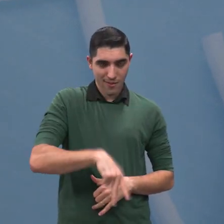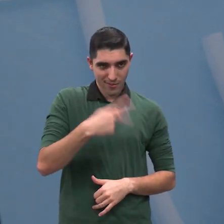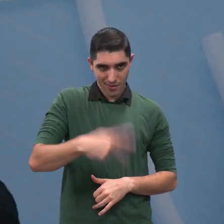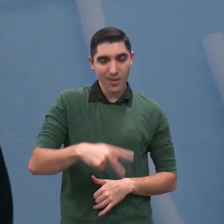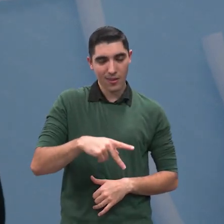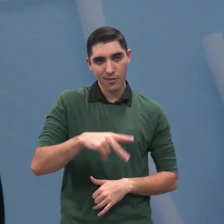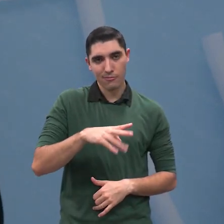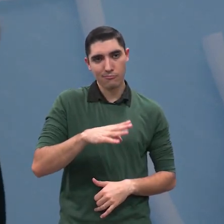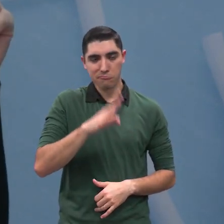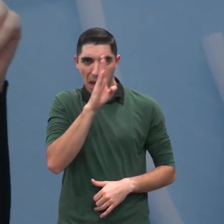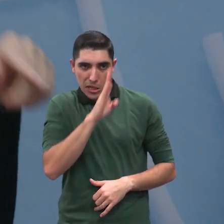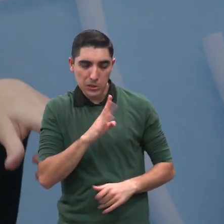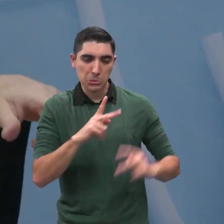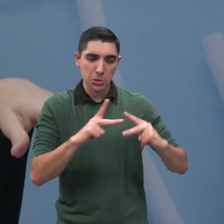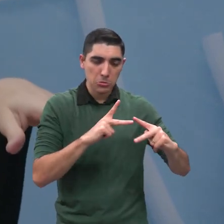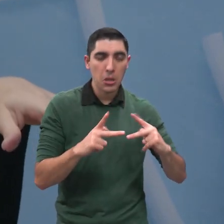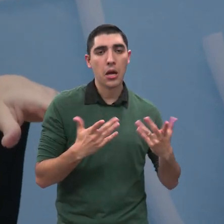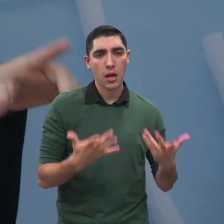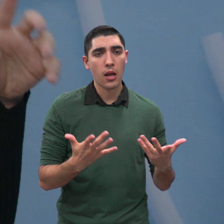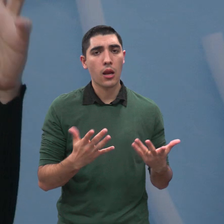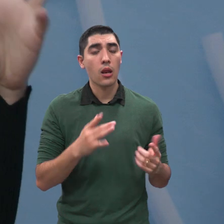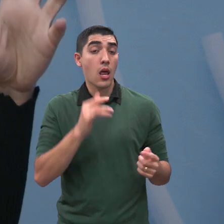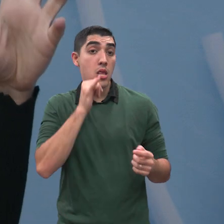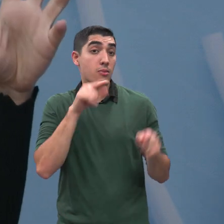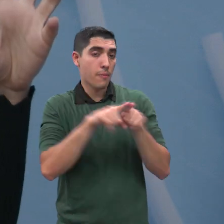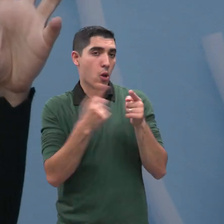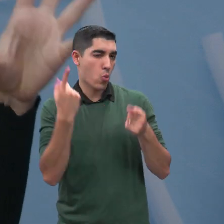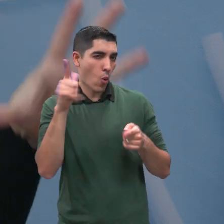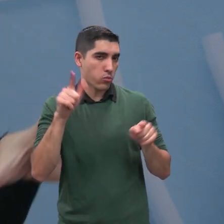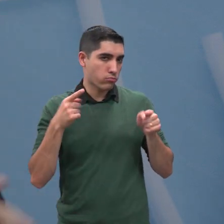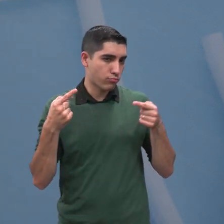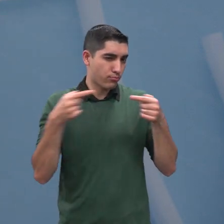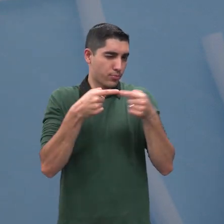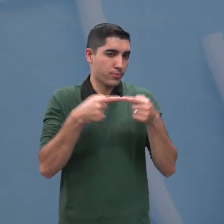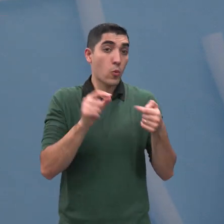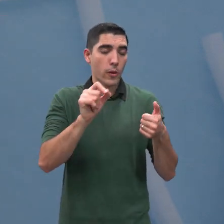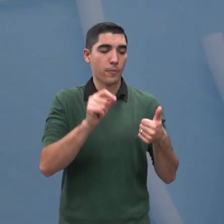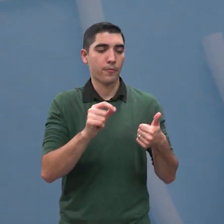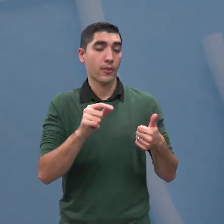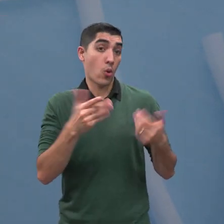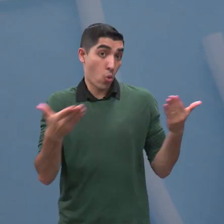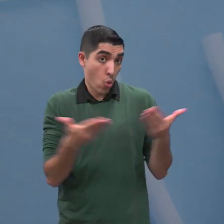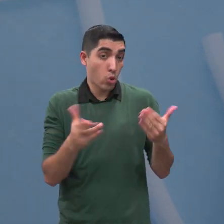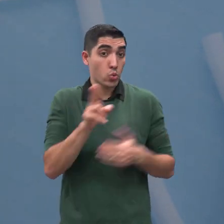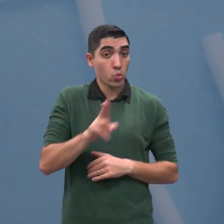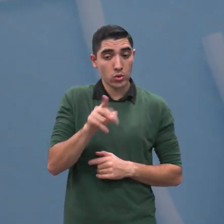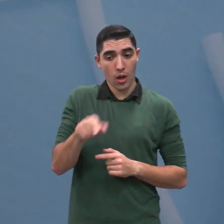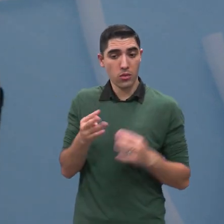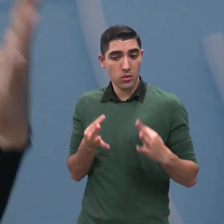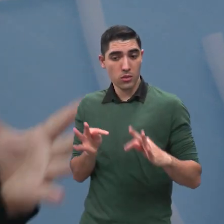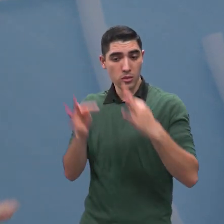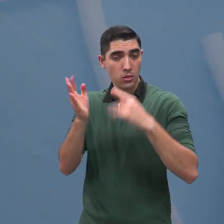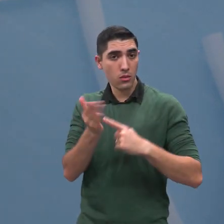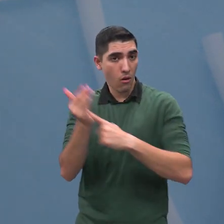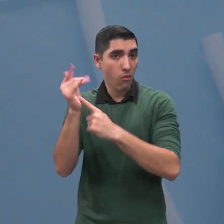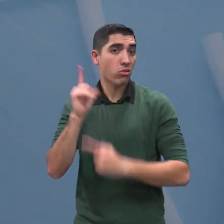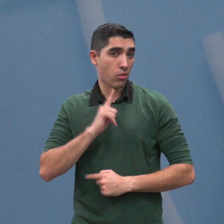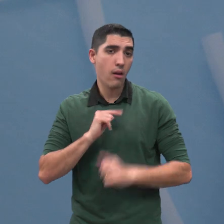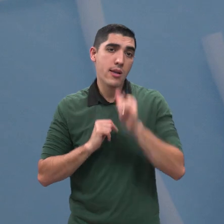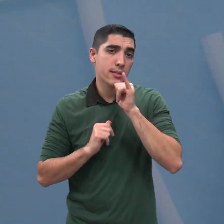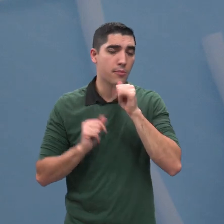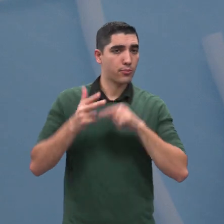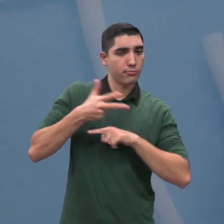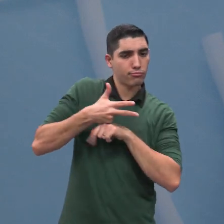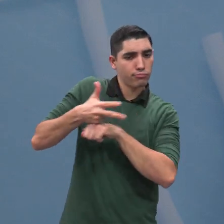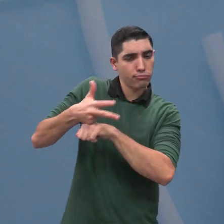atual. E aí, um paralelo. Hoje a gente tem a tecnologia a nosso favor, a gente tem câmeras de